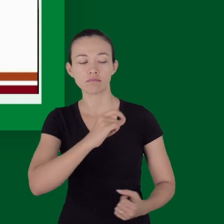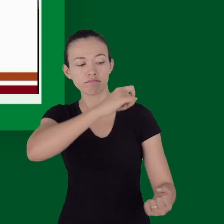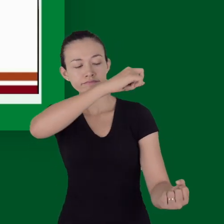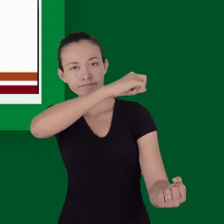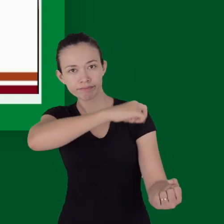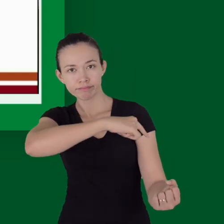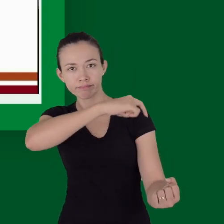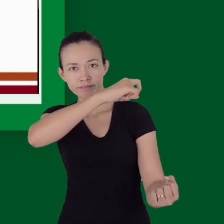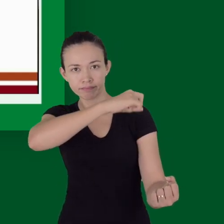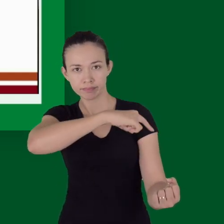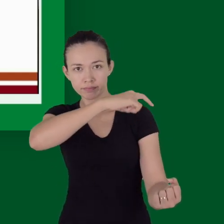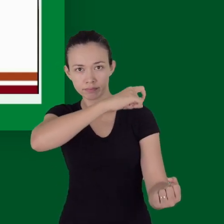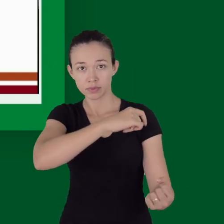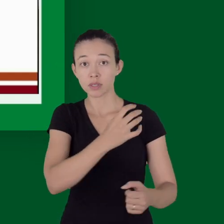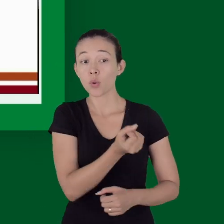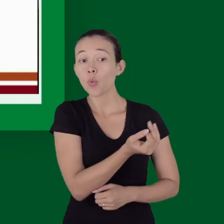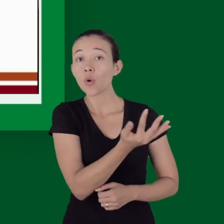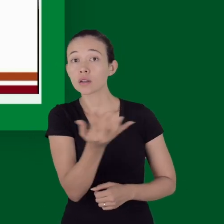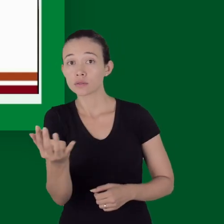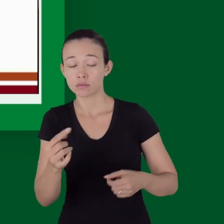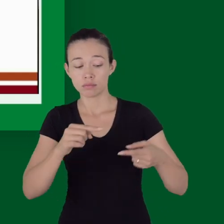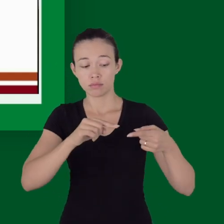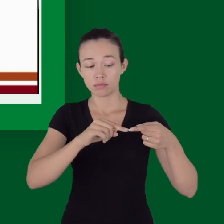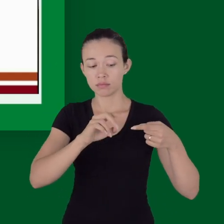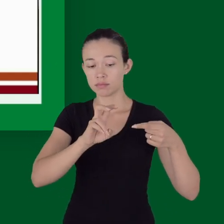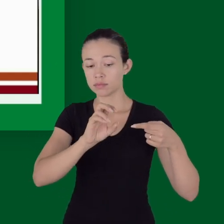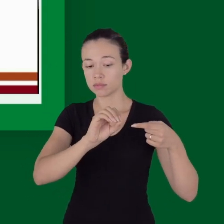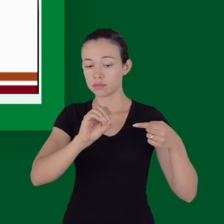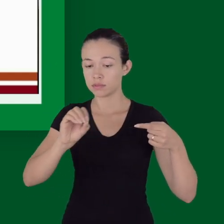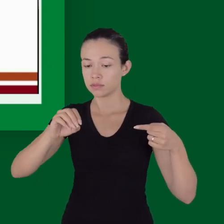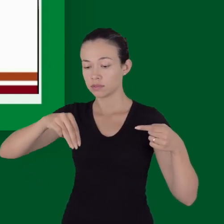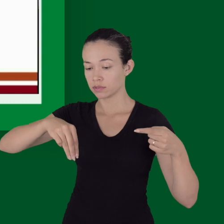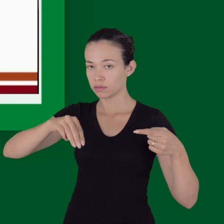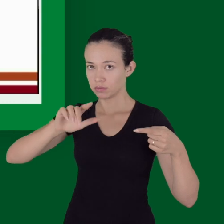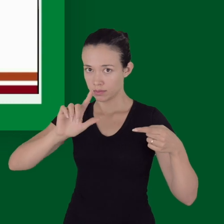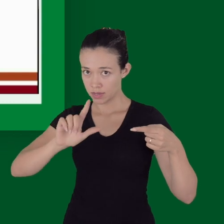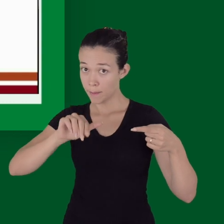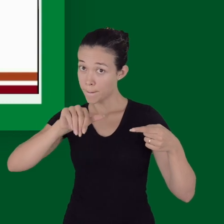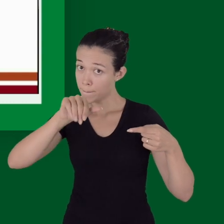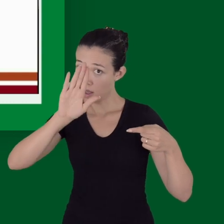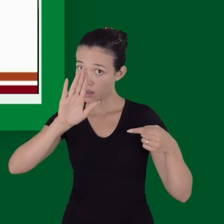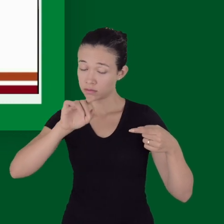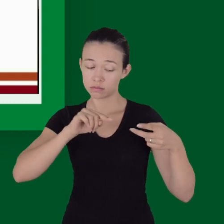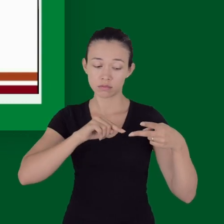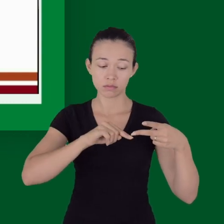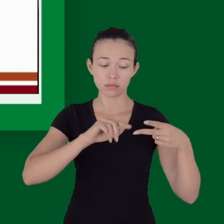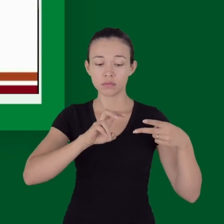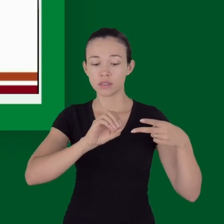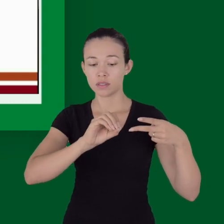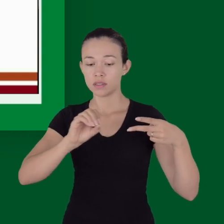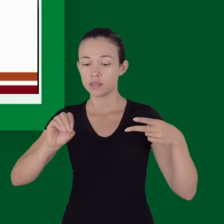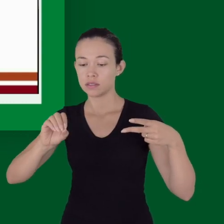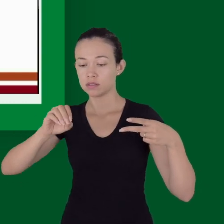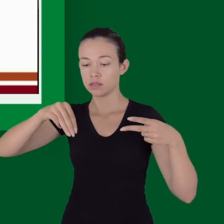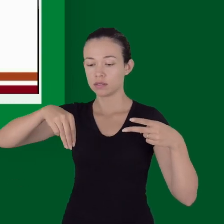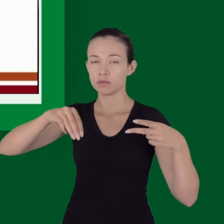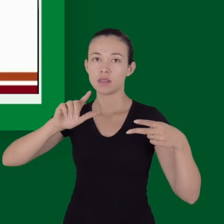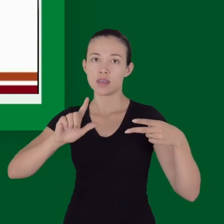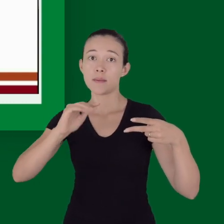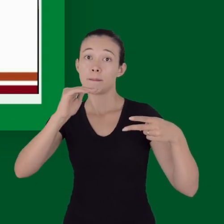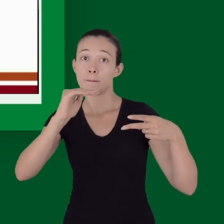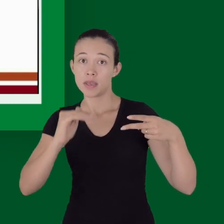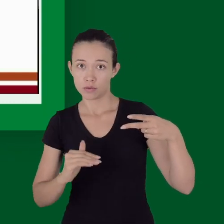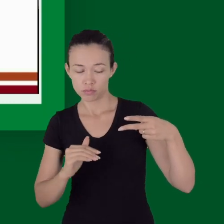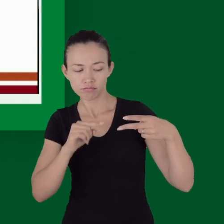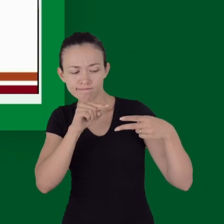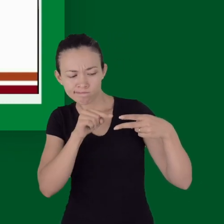que 500 ml uma reposição menor que 500 ml né Eh foi visto que um risco